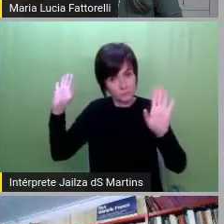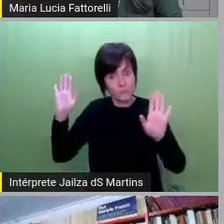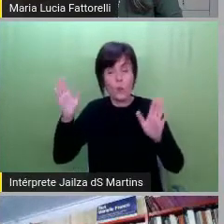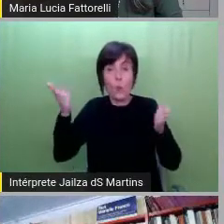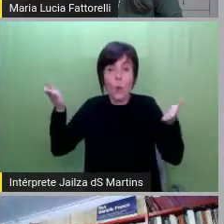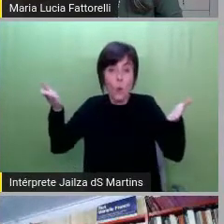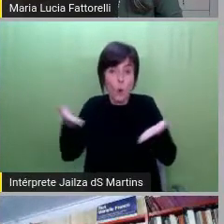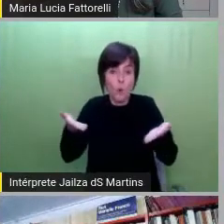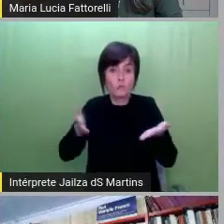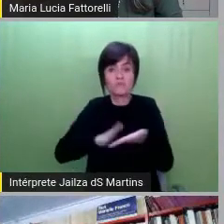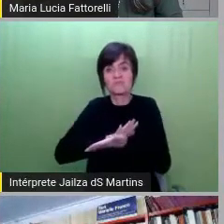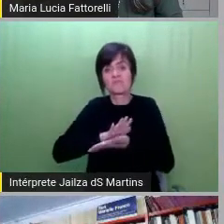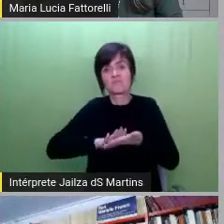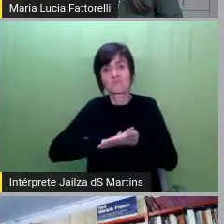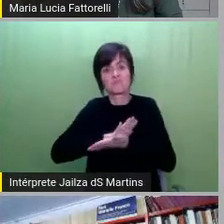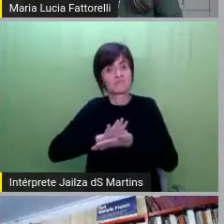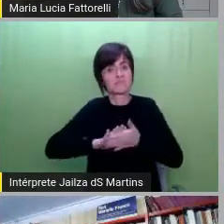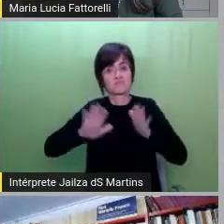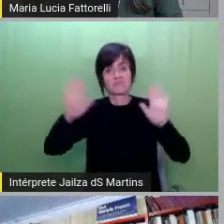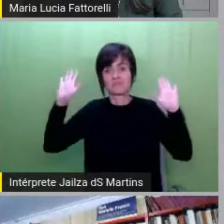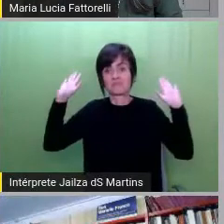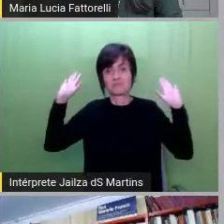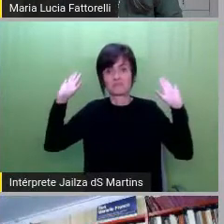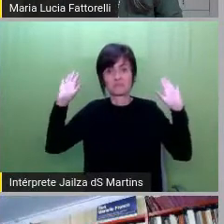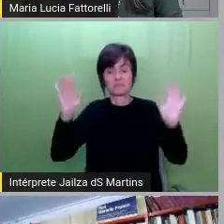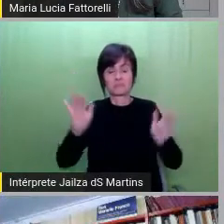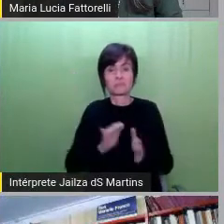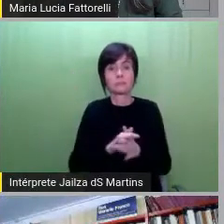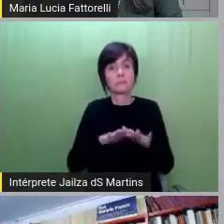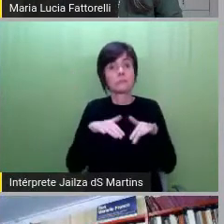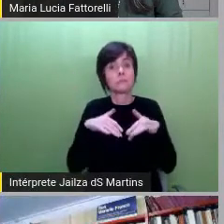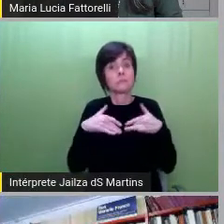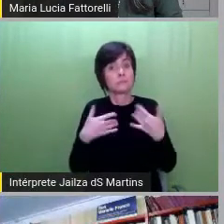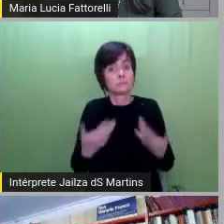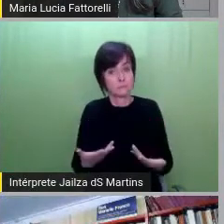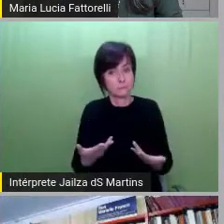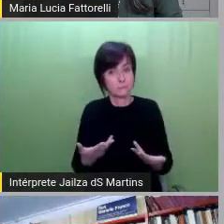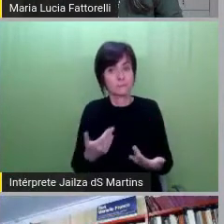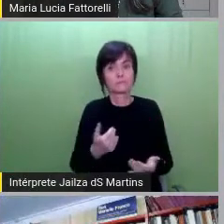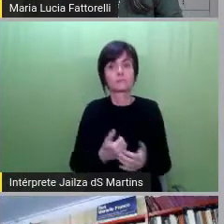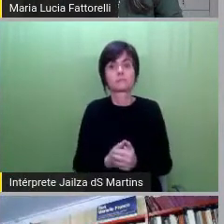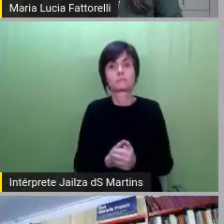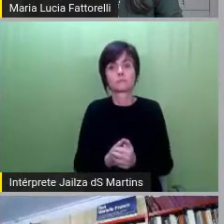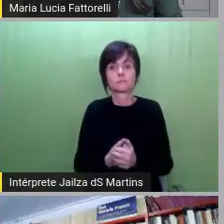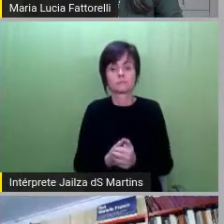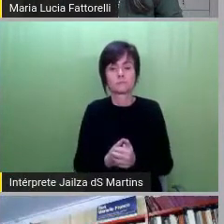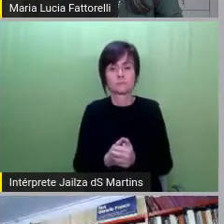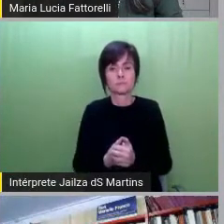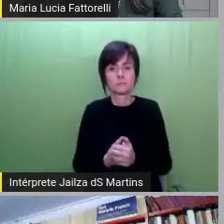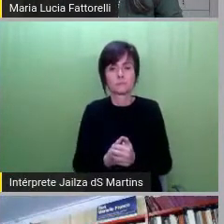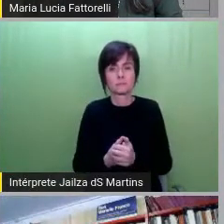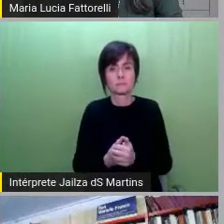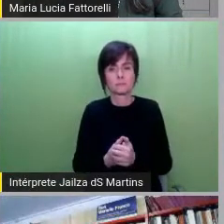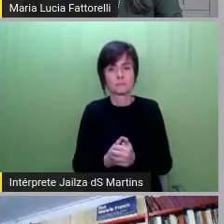Hoje nem se fala mais nisso. Bom, então,